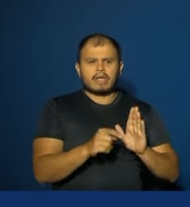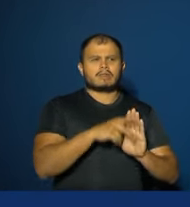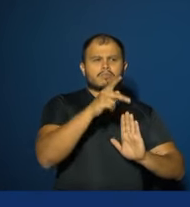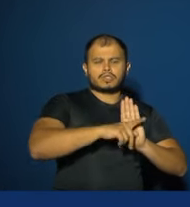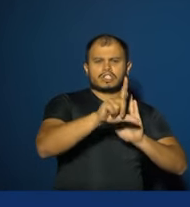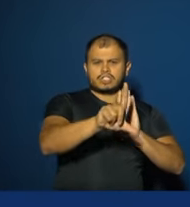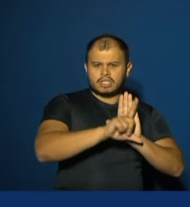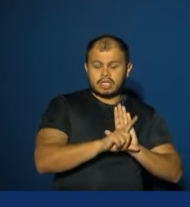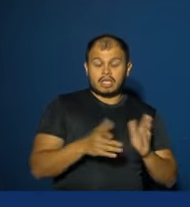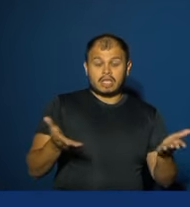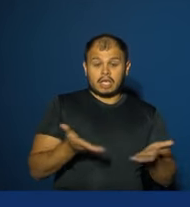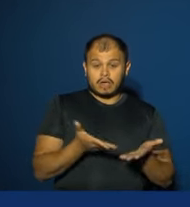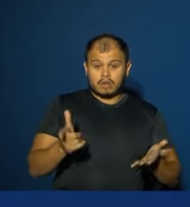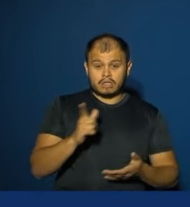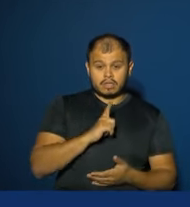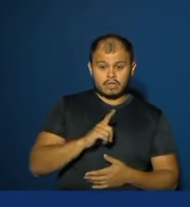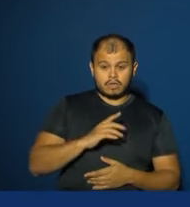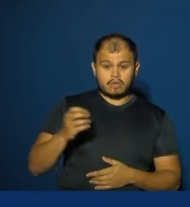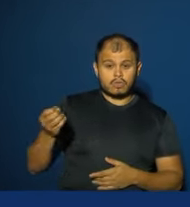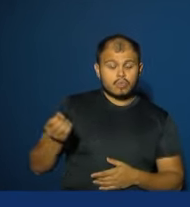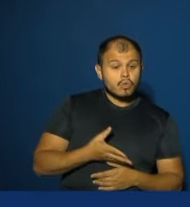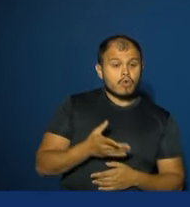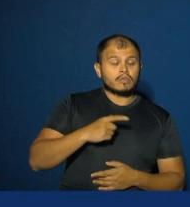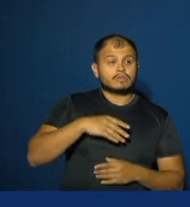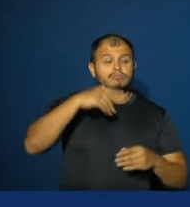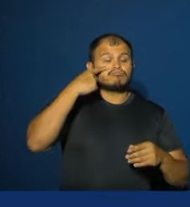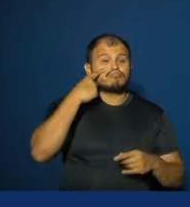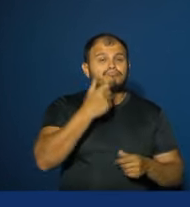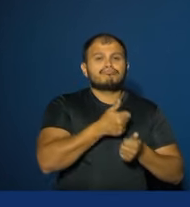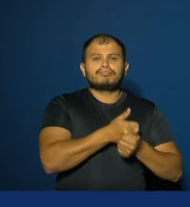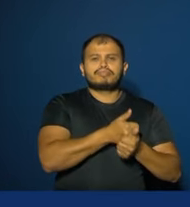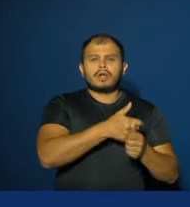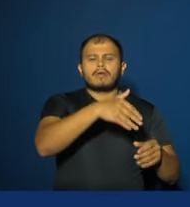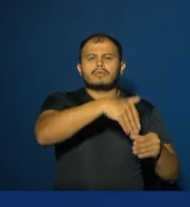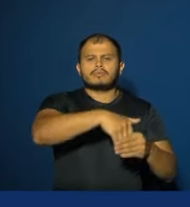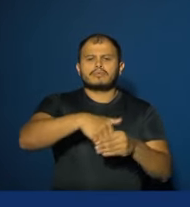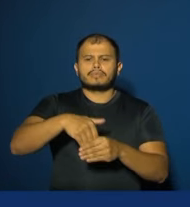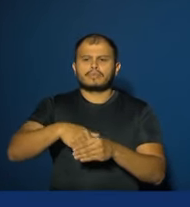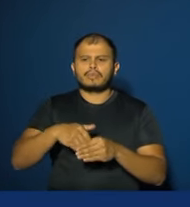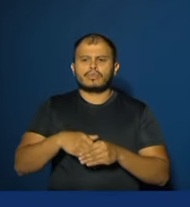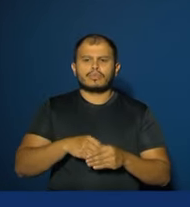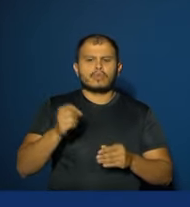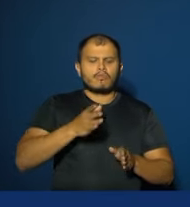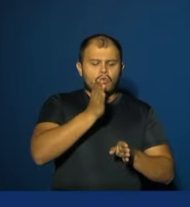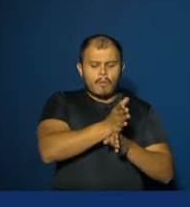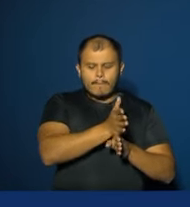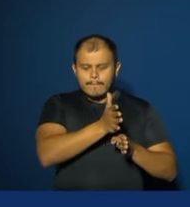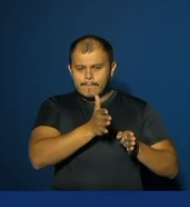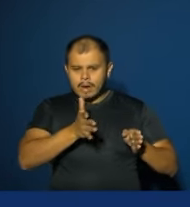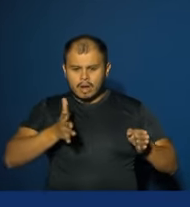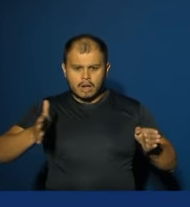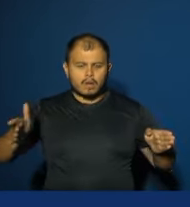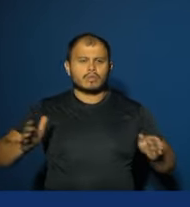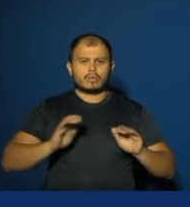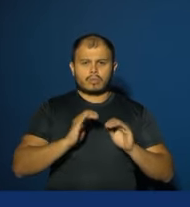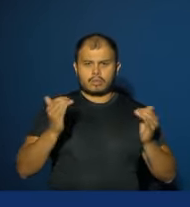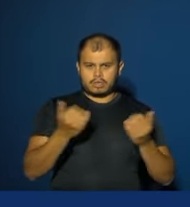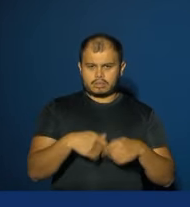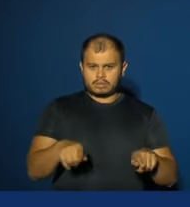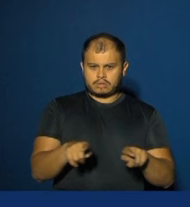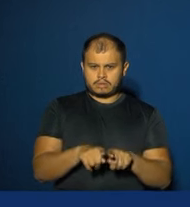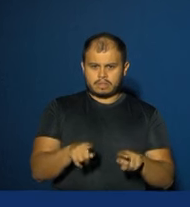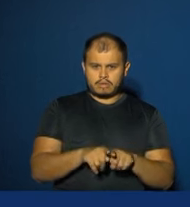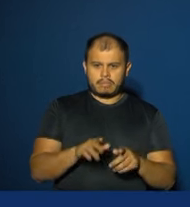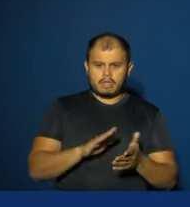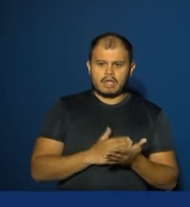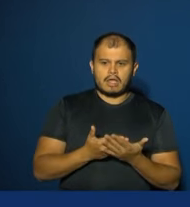lei. Recentemente, estivemos acompanhando a votação do novo marco de debêntures no Congresso. Agora